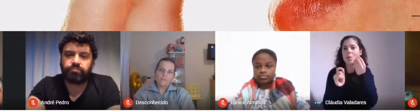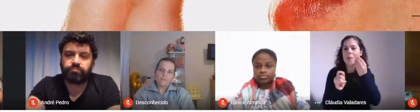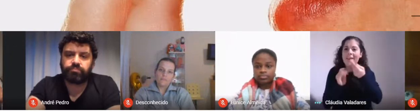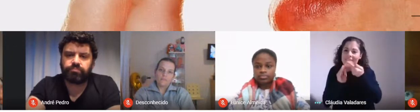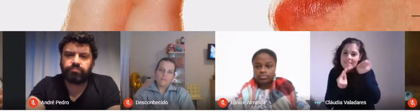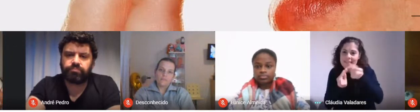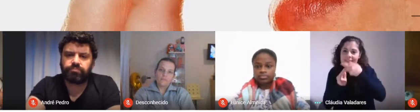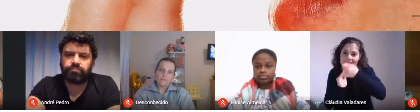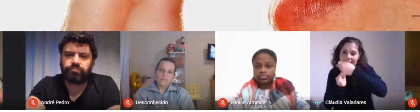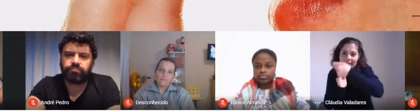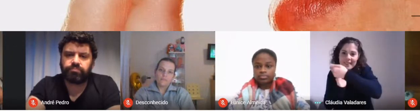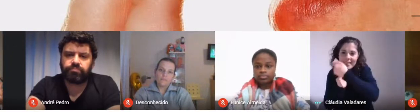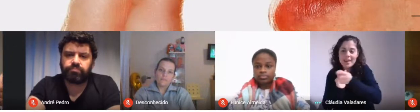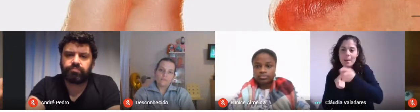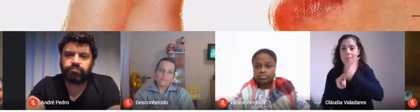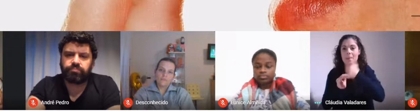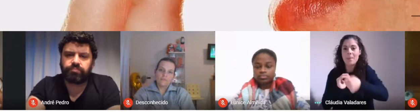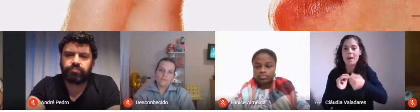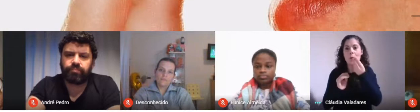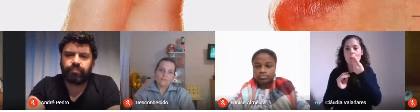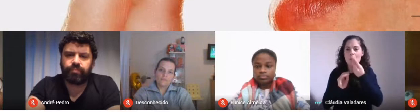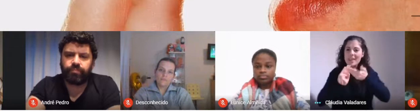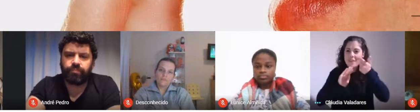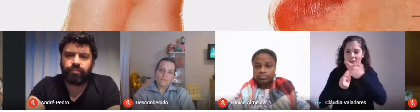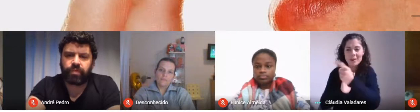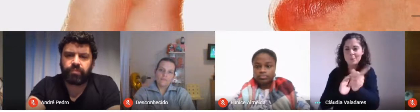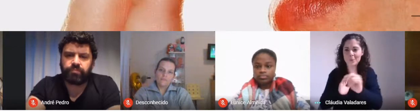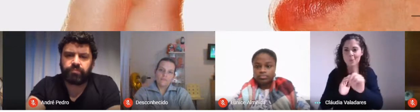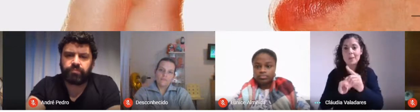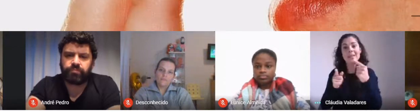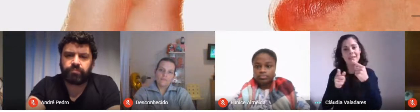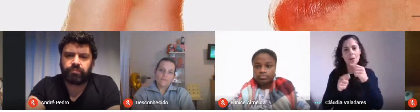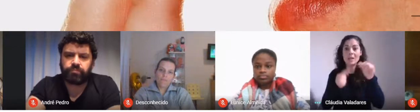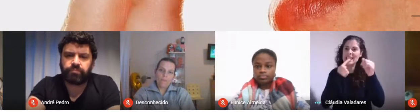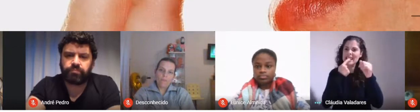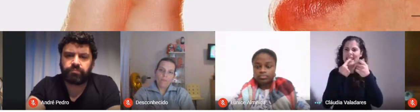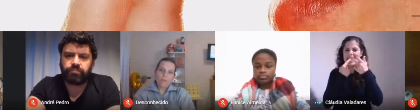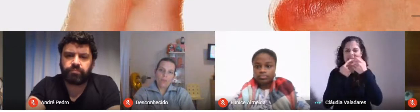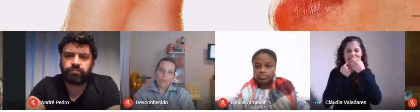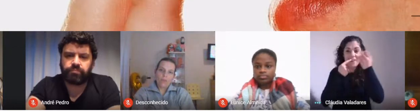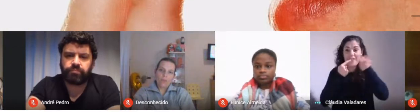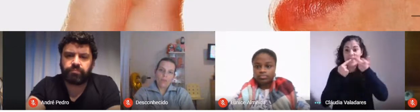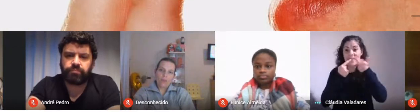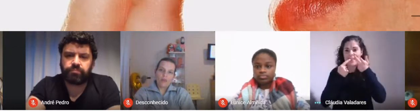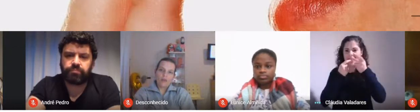tão escovados e não há tanta higiene oral nesses locais.